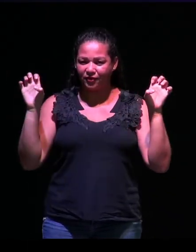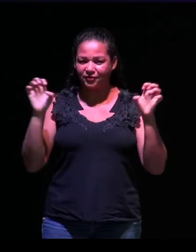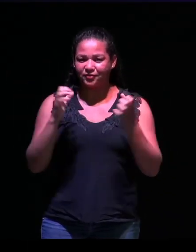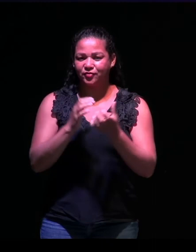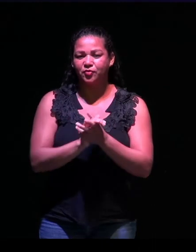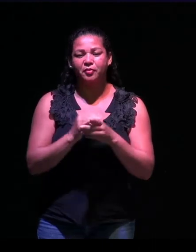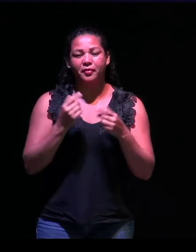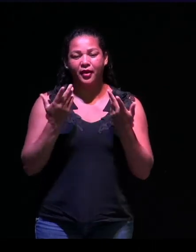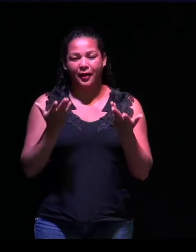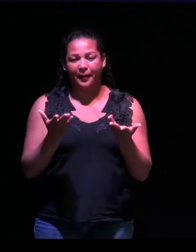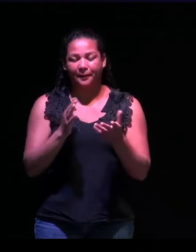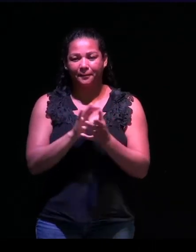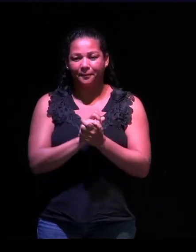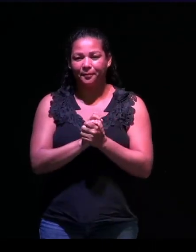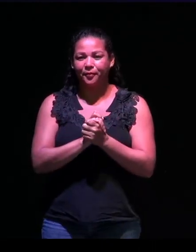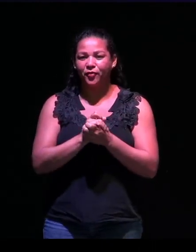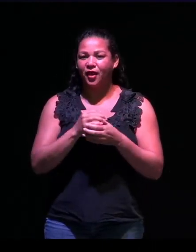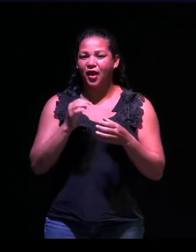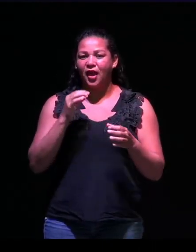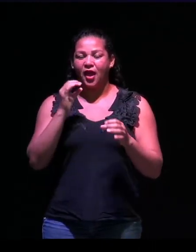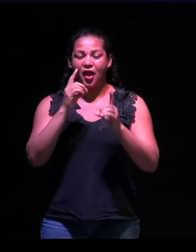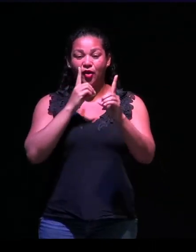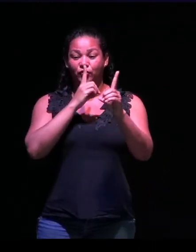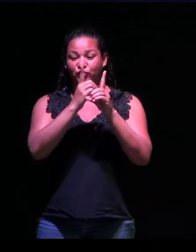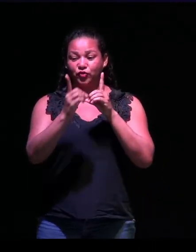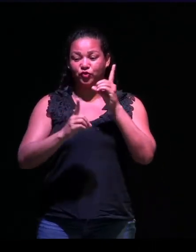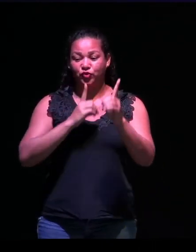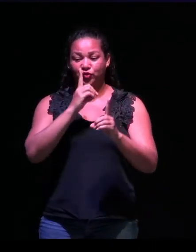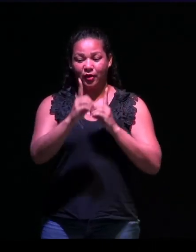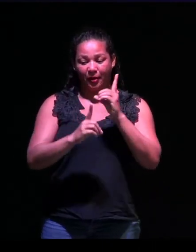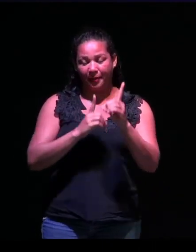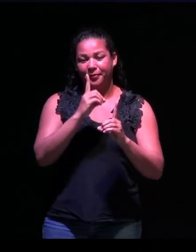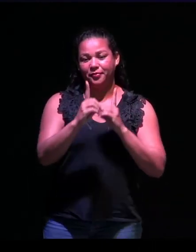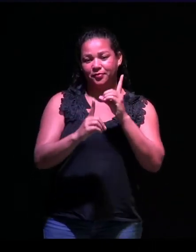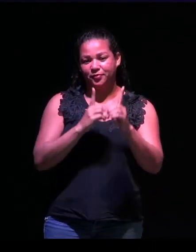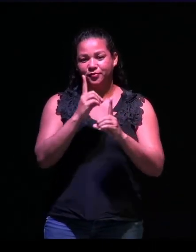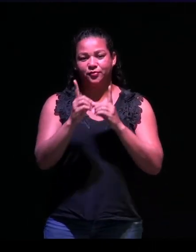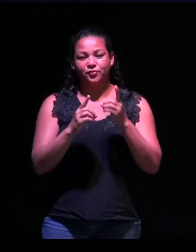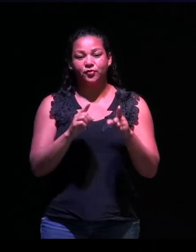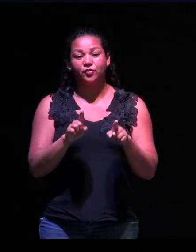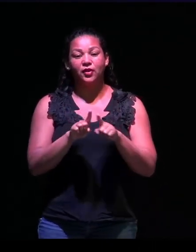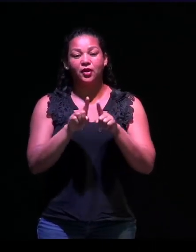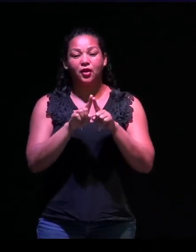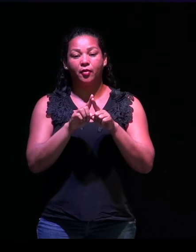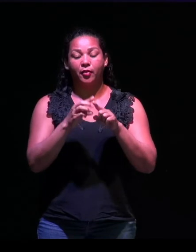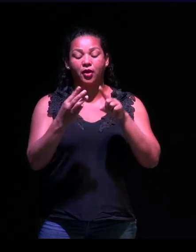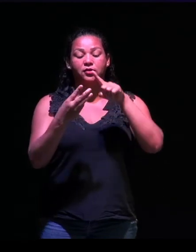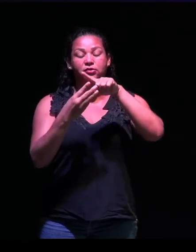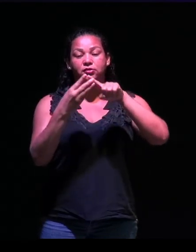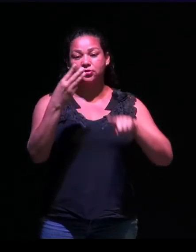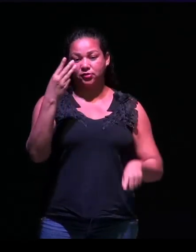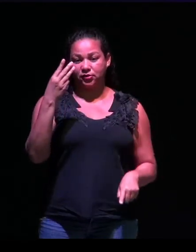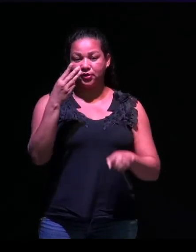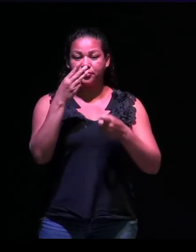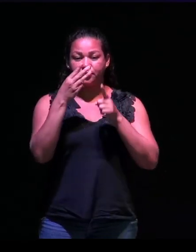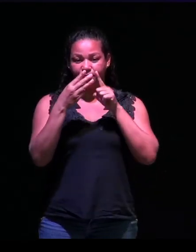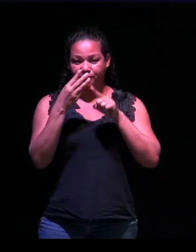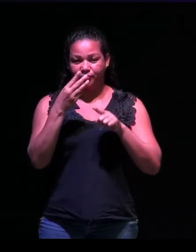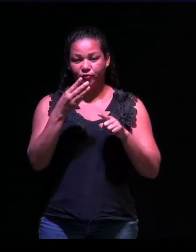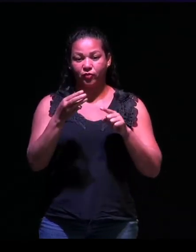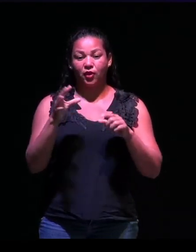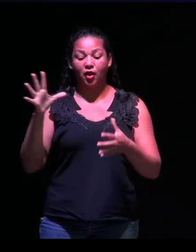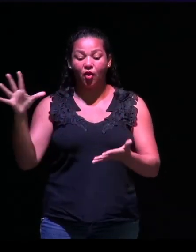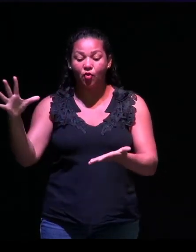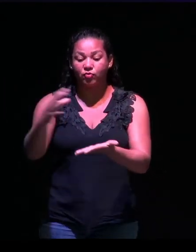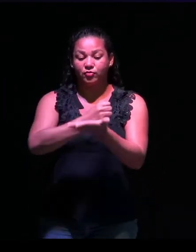muito assim dinâmico, e nós dividimos em três partes: o arrebatamento da igreja,